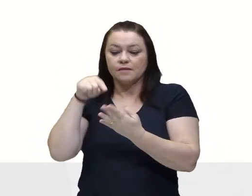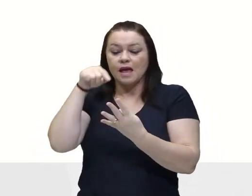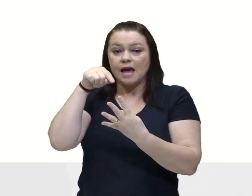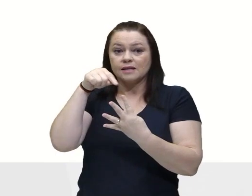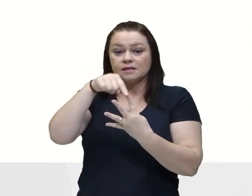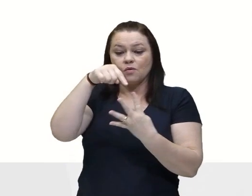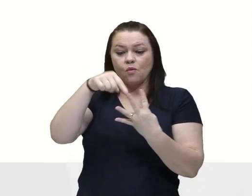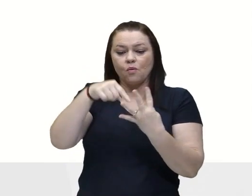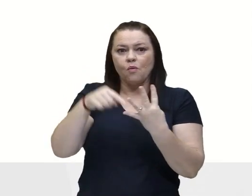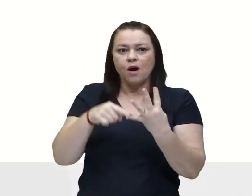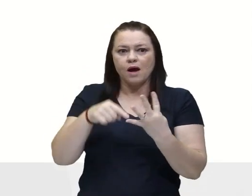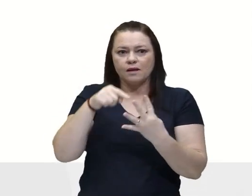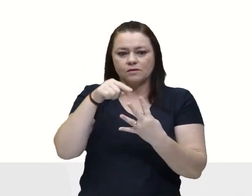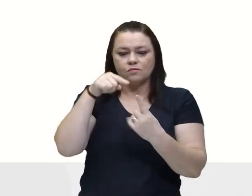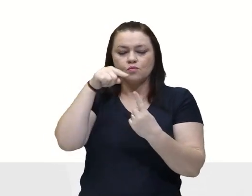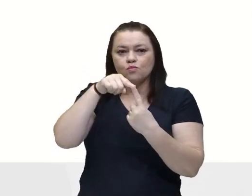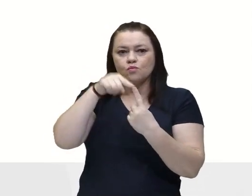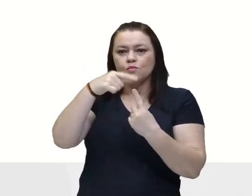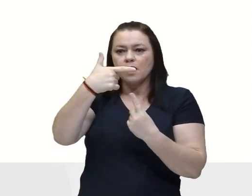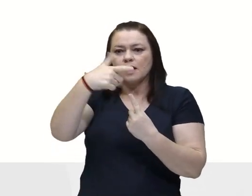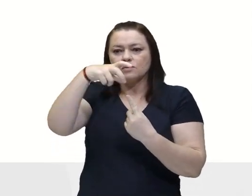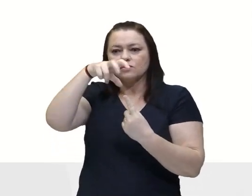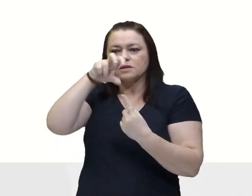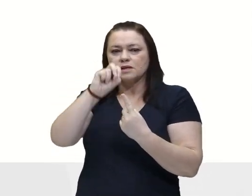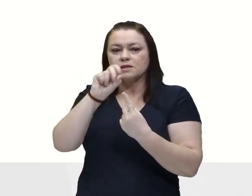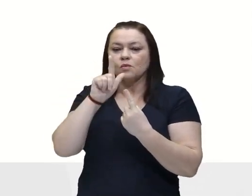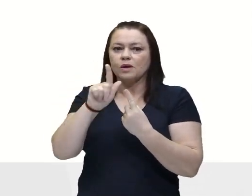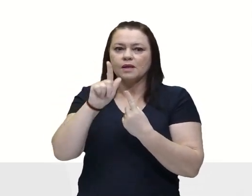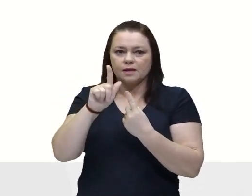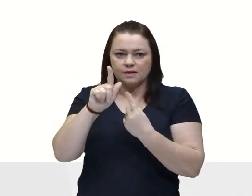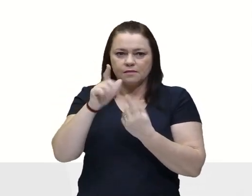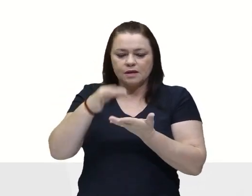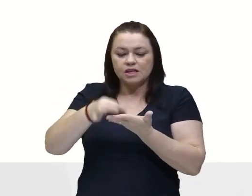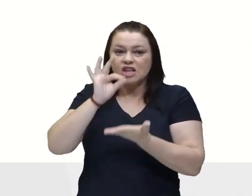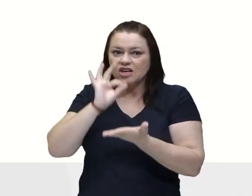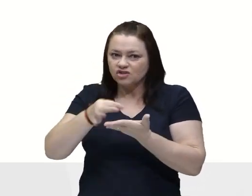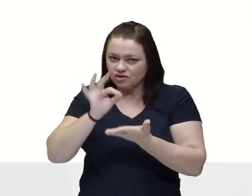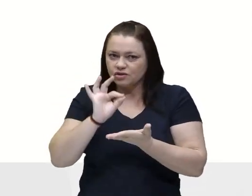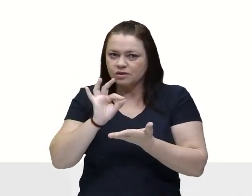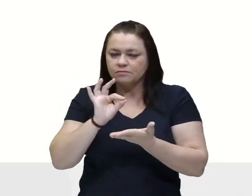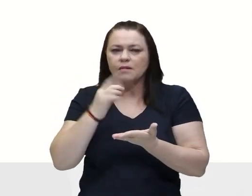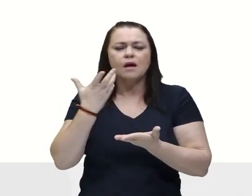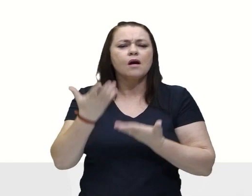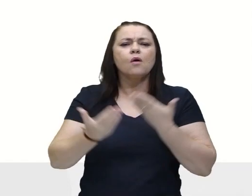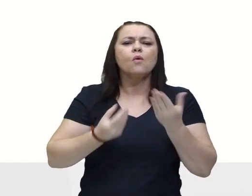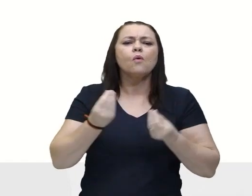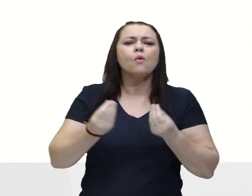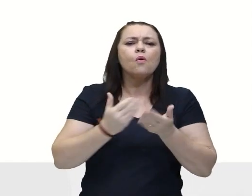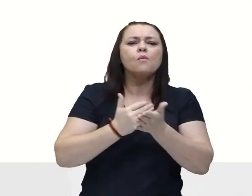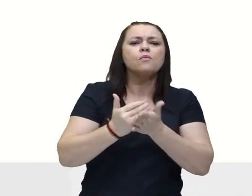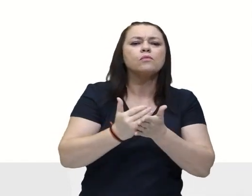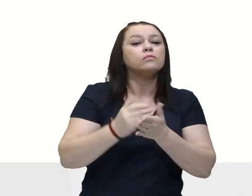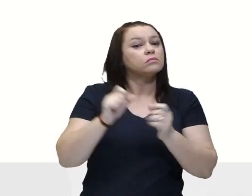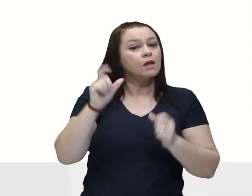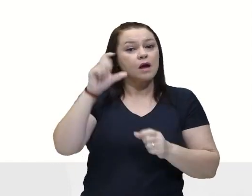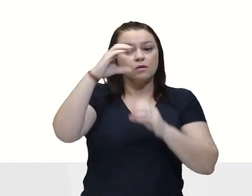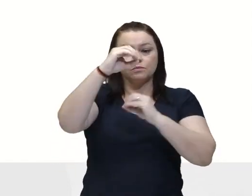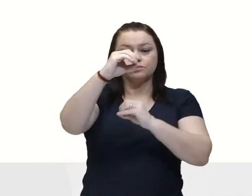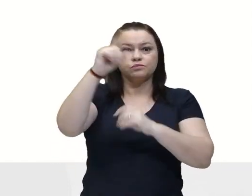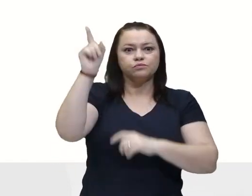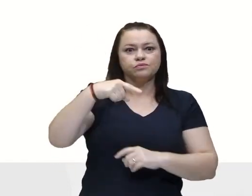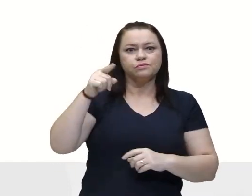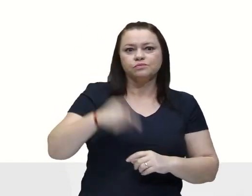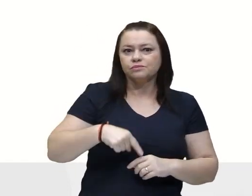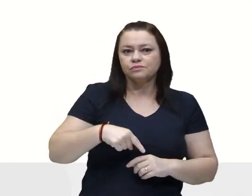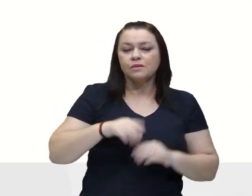cabem quanto? 250 gramas. O que eu posso fazer de início? Posso cortar esse 0 com esse 0.